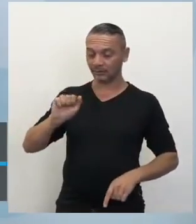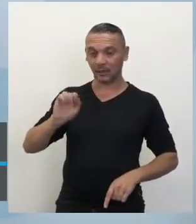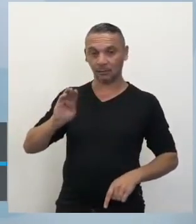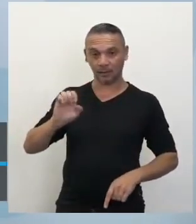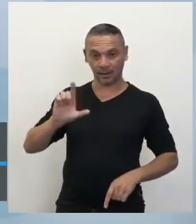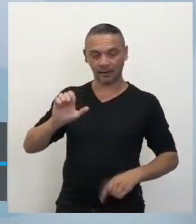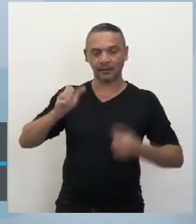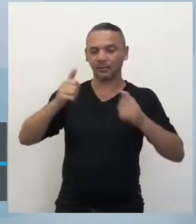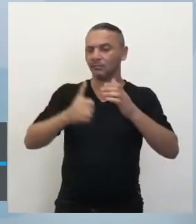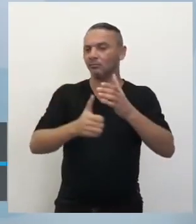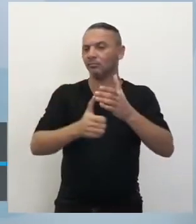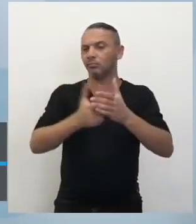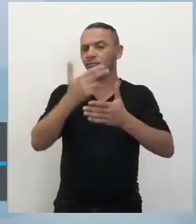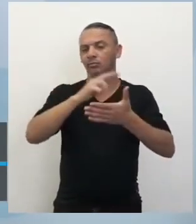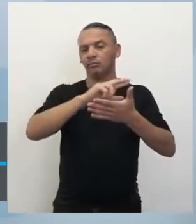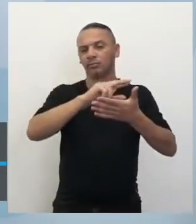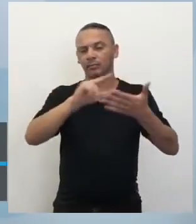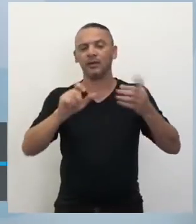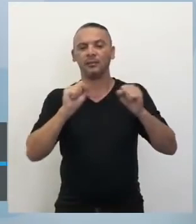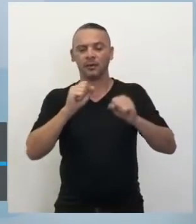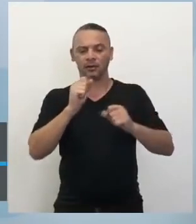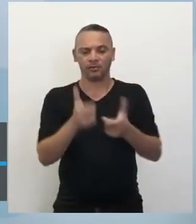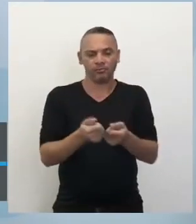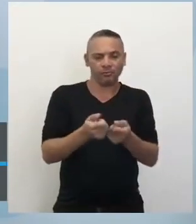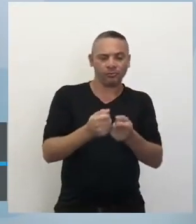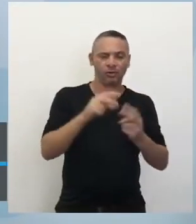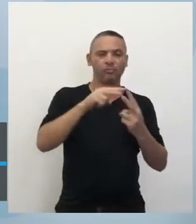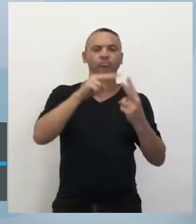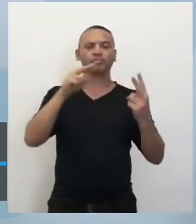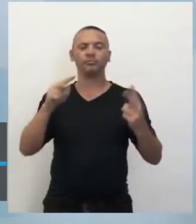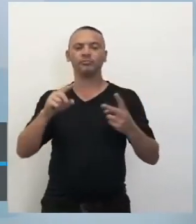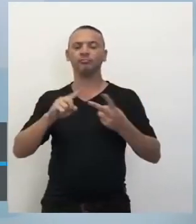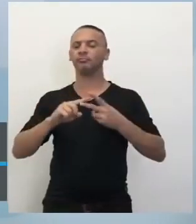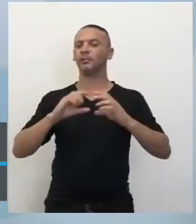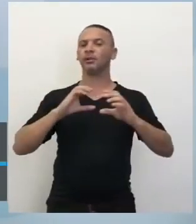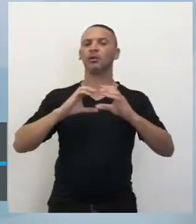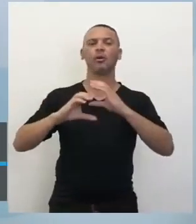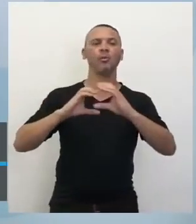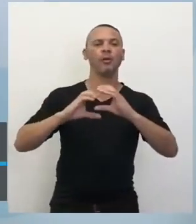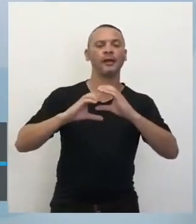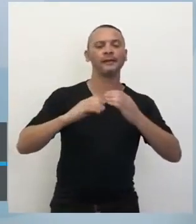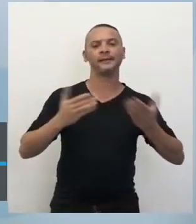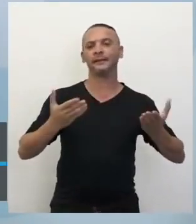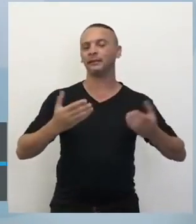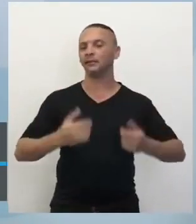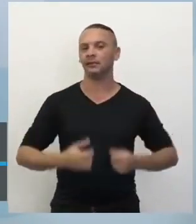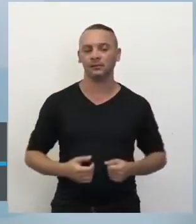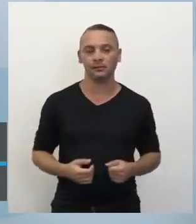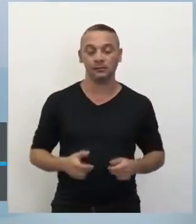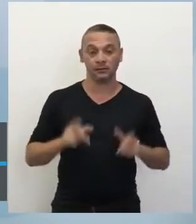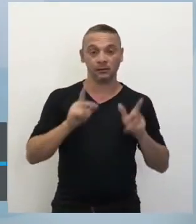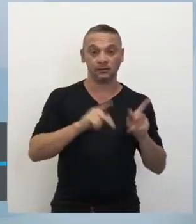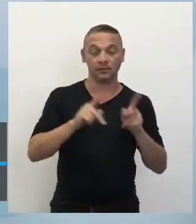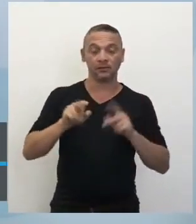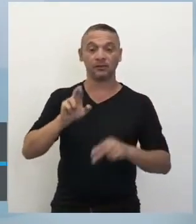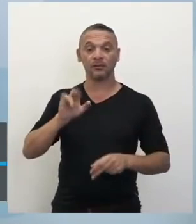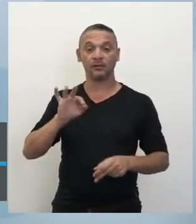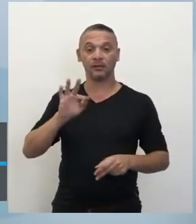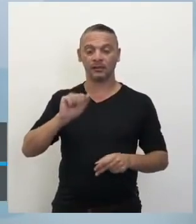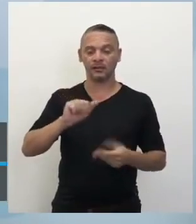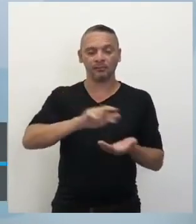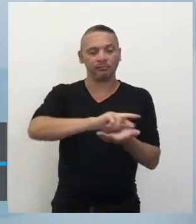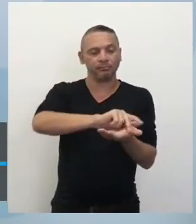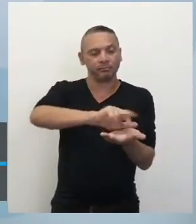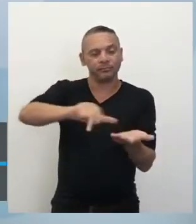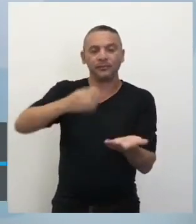tem várias coisas. Pode jogar online, comunicação. aqui a ProRita. Diversos